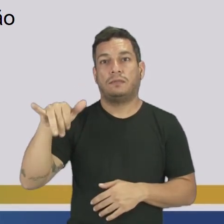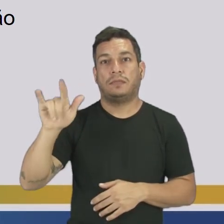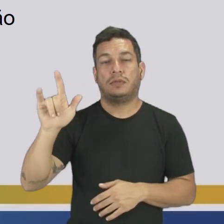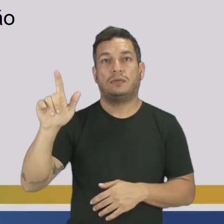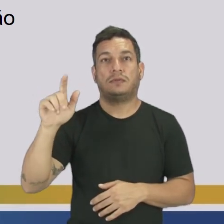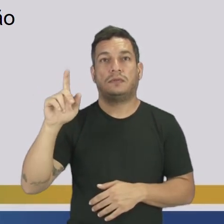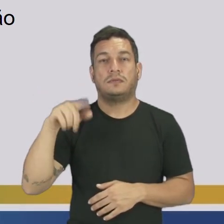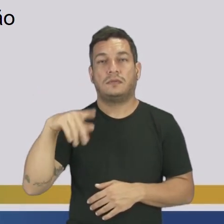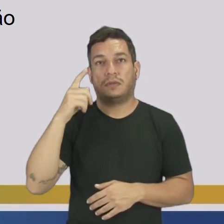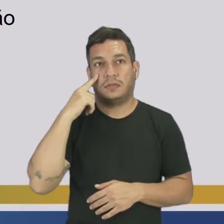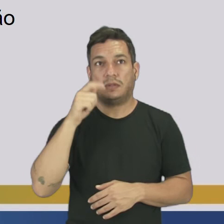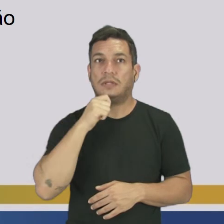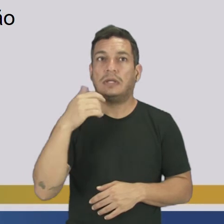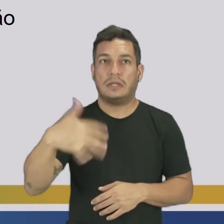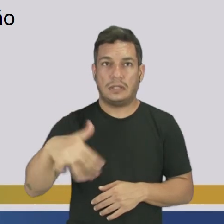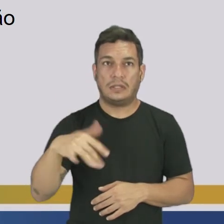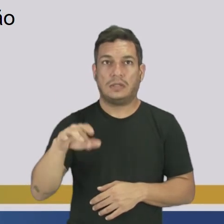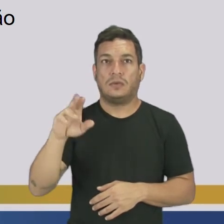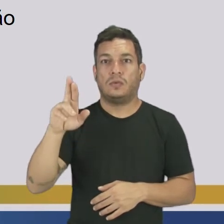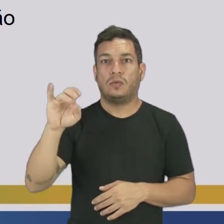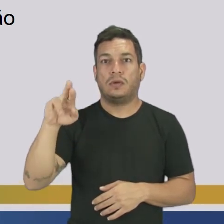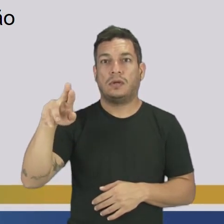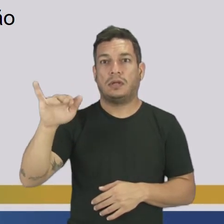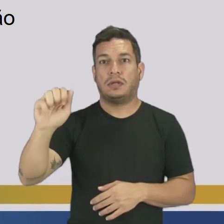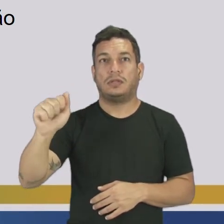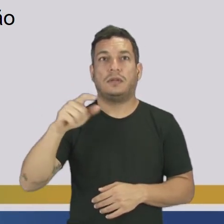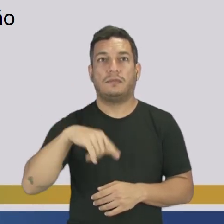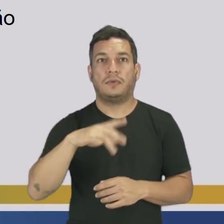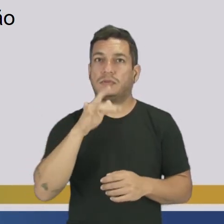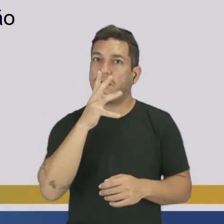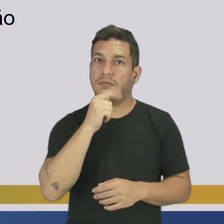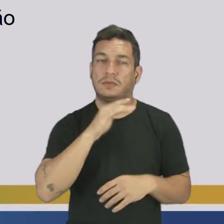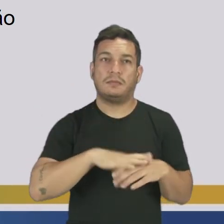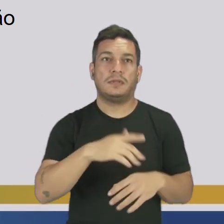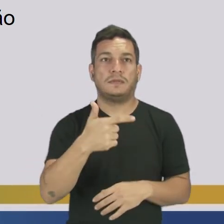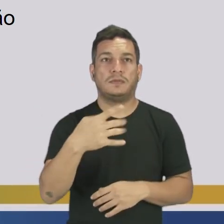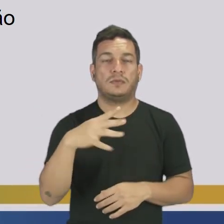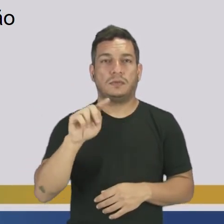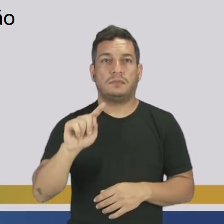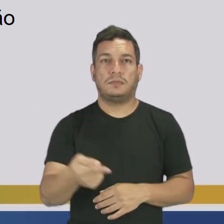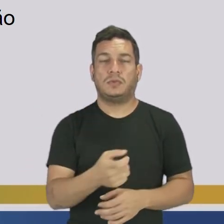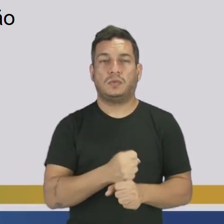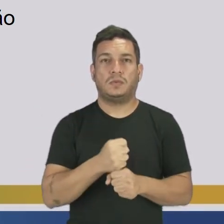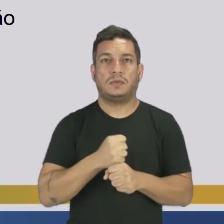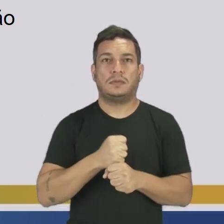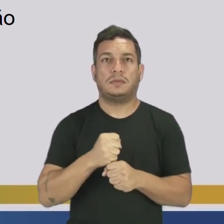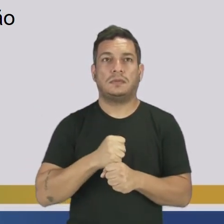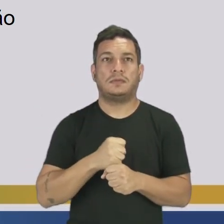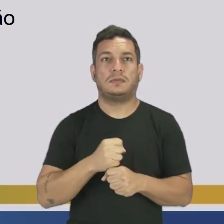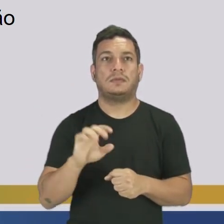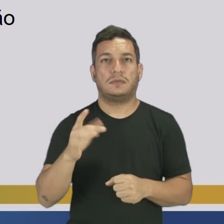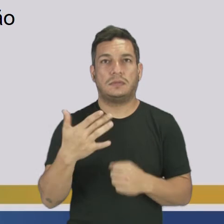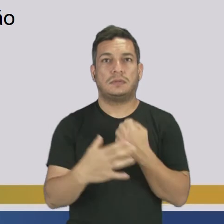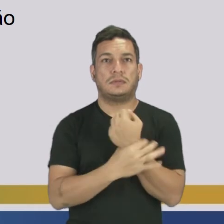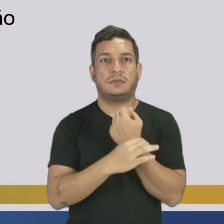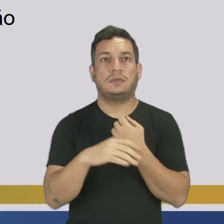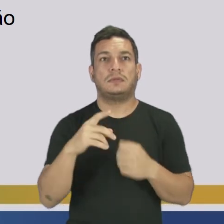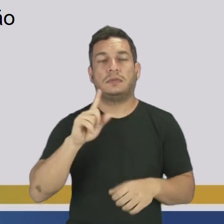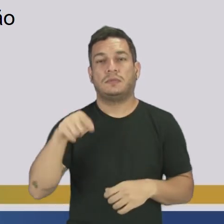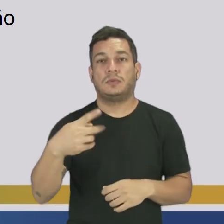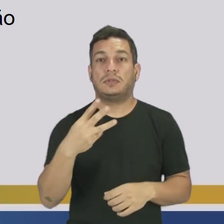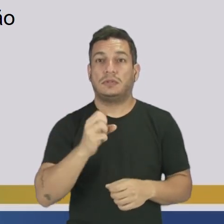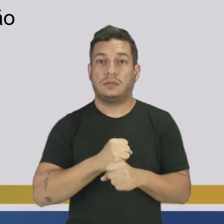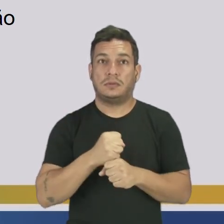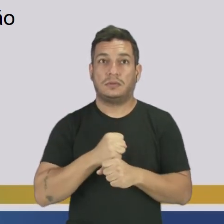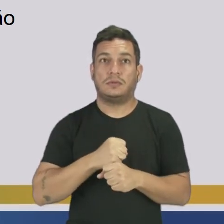Ucrânia. A radiação na região pode demorar mais de 24 mil anos para chegar a níveis seguros. Após 30 anos